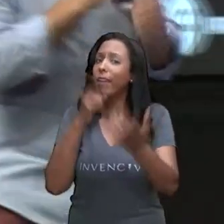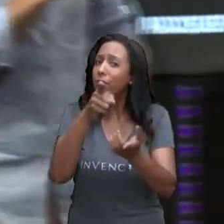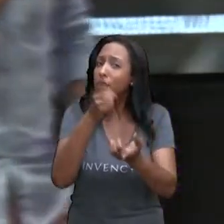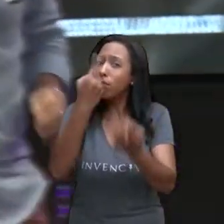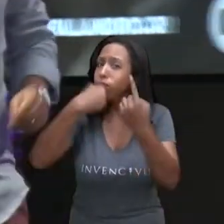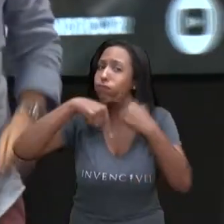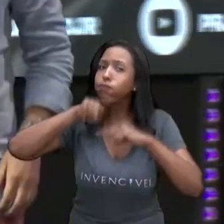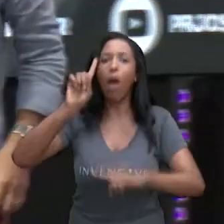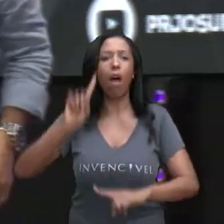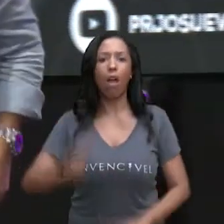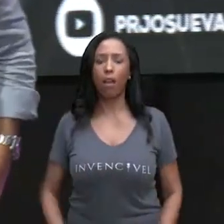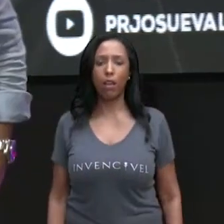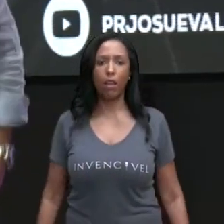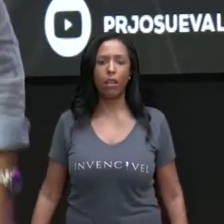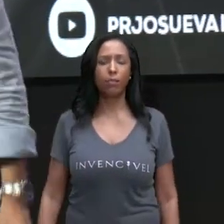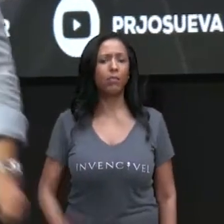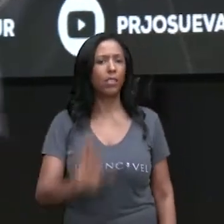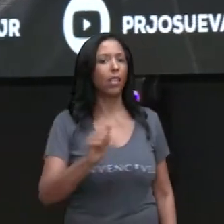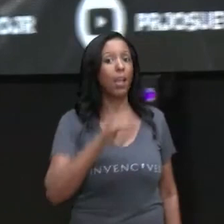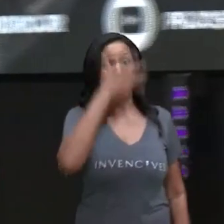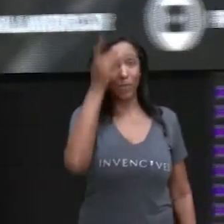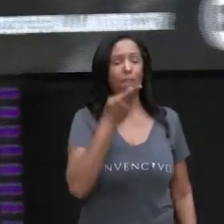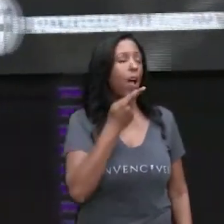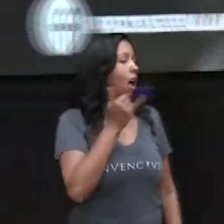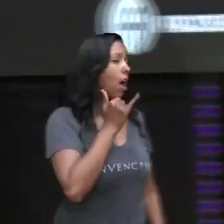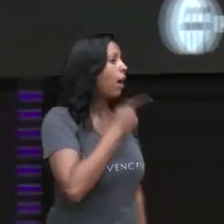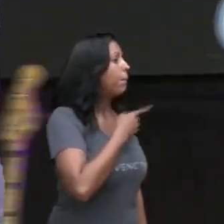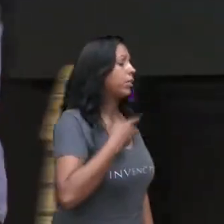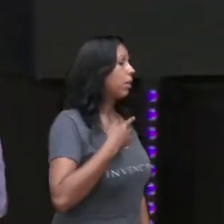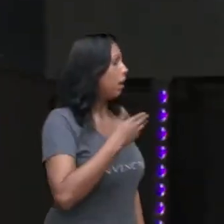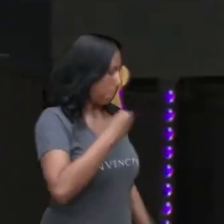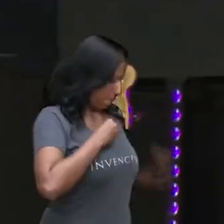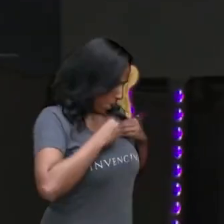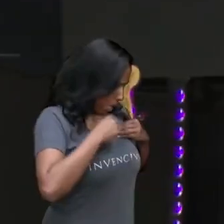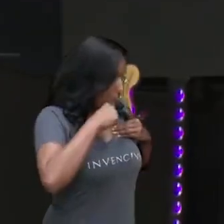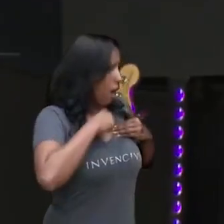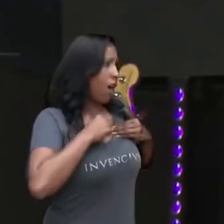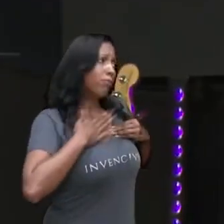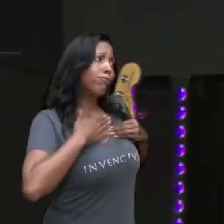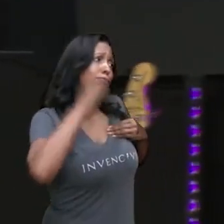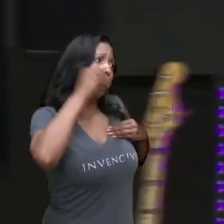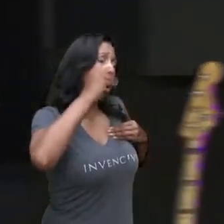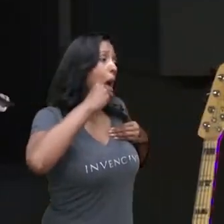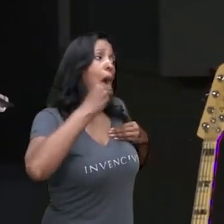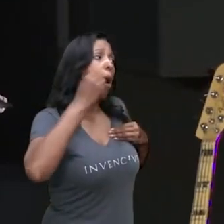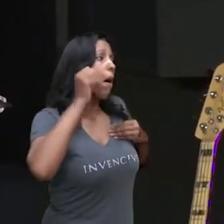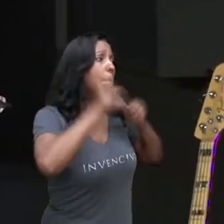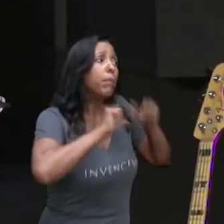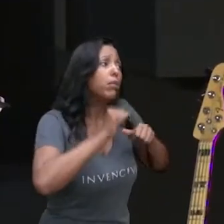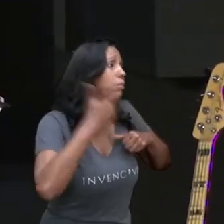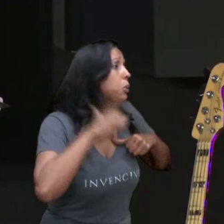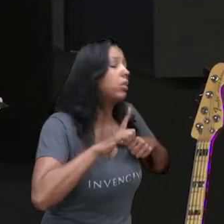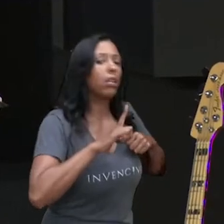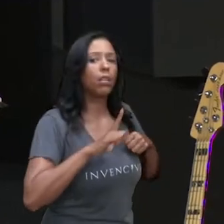pastor, esse pecado aqui é minha fraqueza, isso aqui eu não vou mudar. Sabe o que você está dizendo para mim? Primeiro, que o teu Deus não